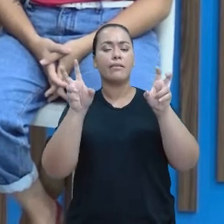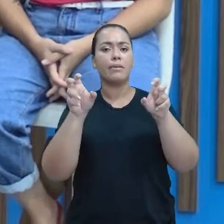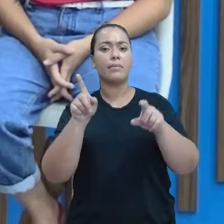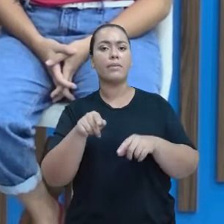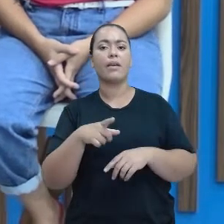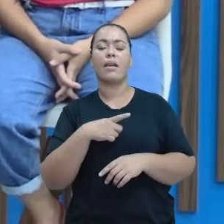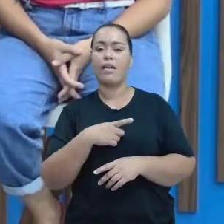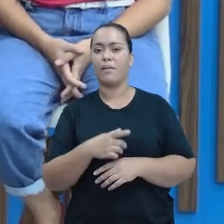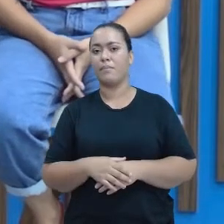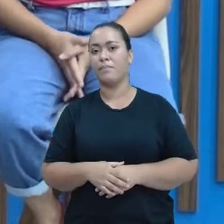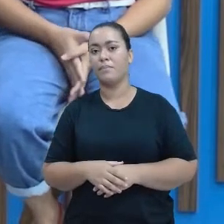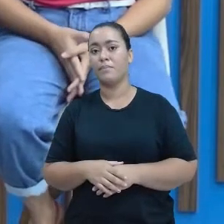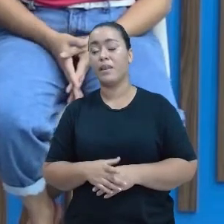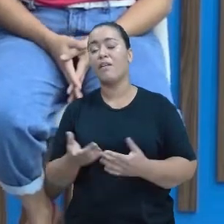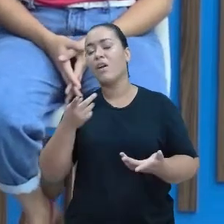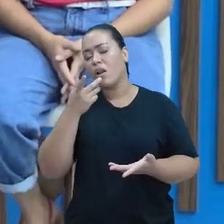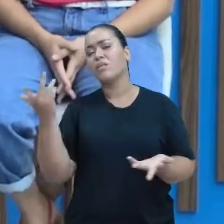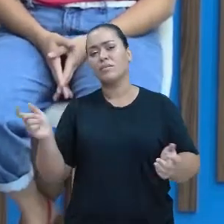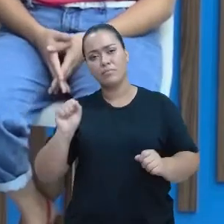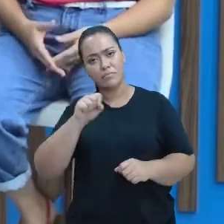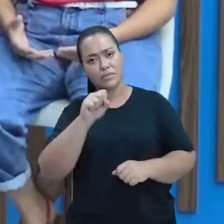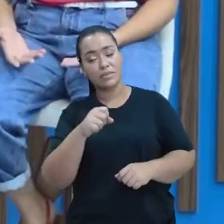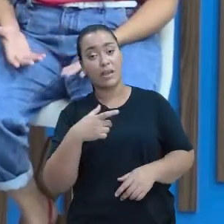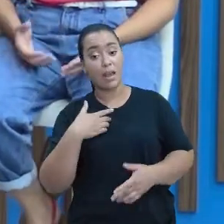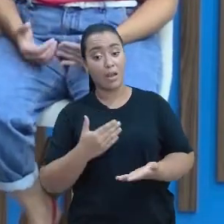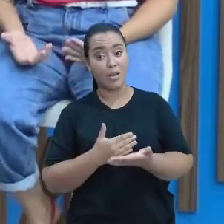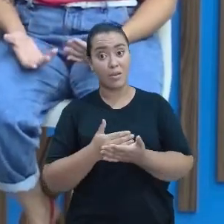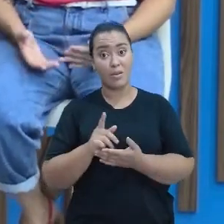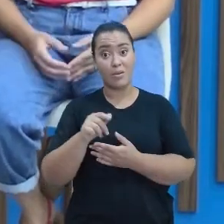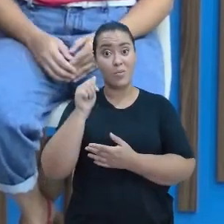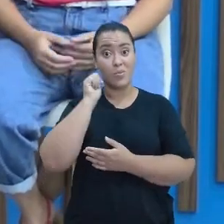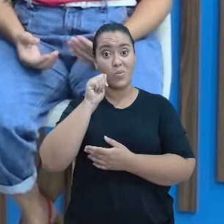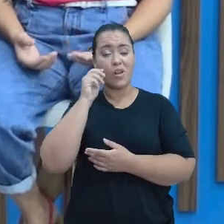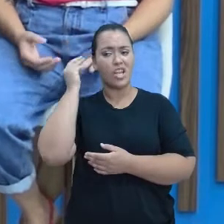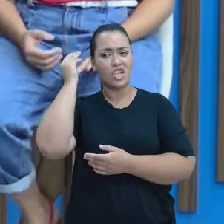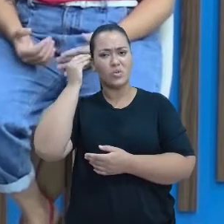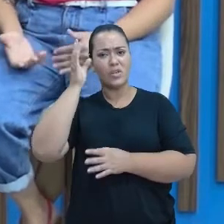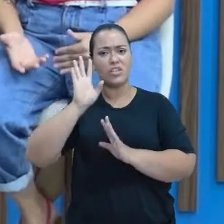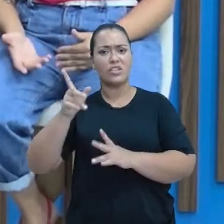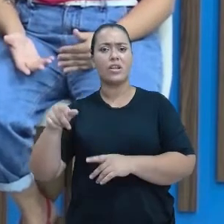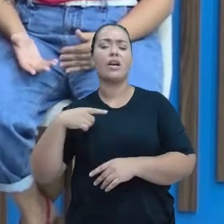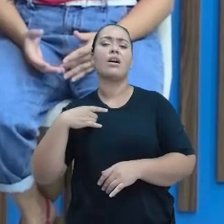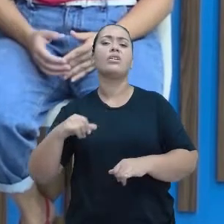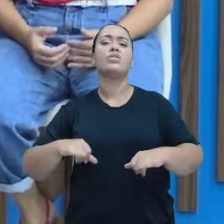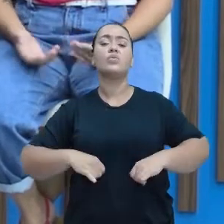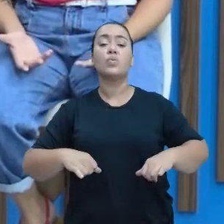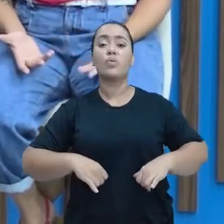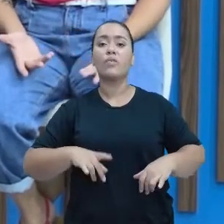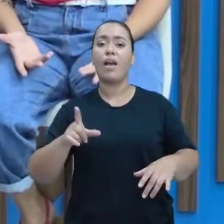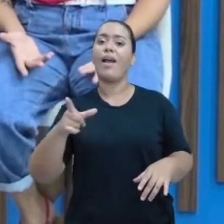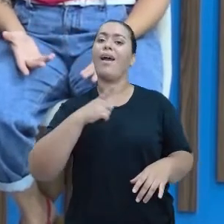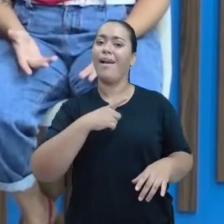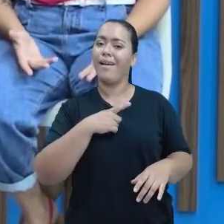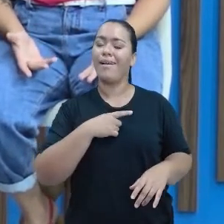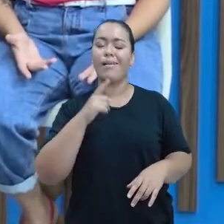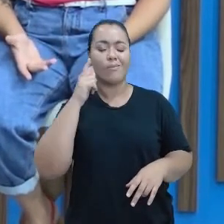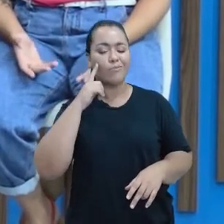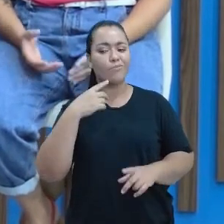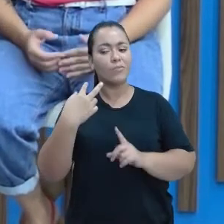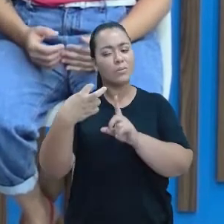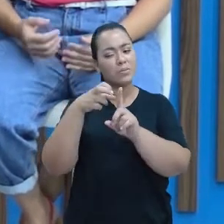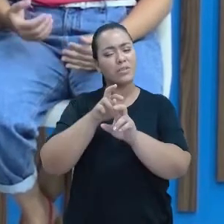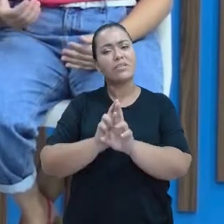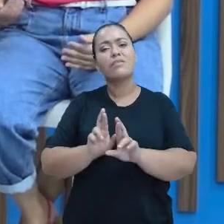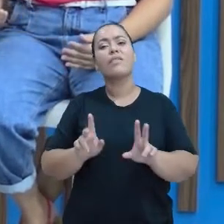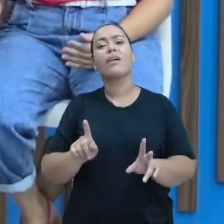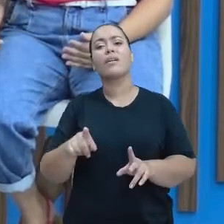por exemplo, né? Acho que a partir da experiência que ela tem como mulher, do que ela já sofreu, que ela já passou, ela realmente vai ter esse olhar diferenciado